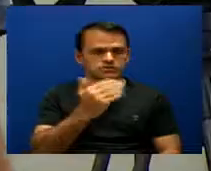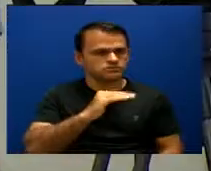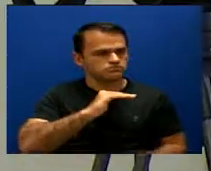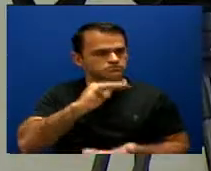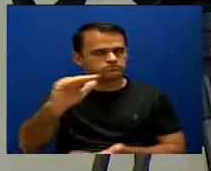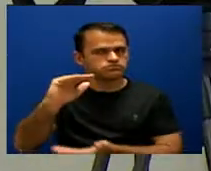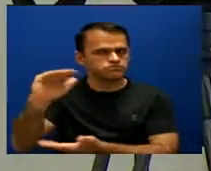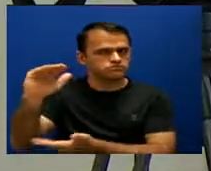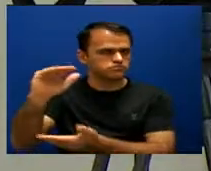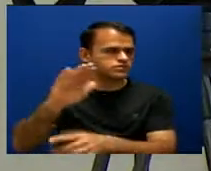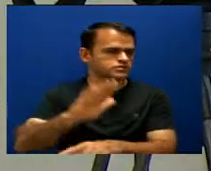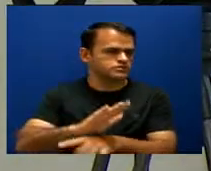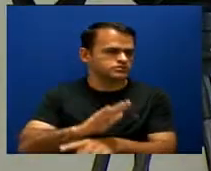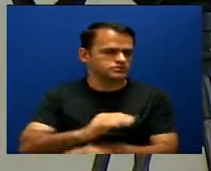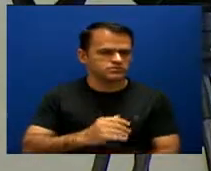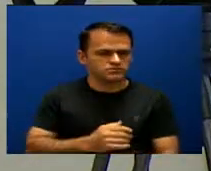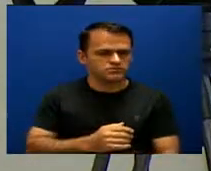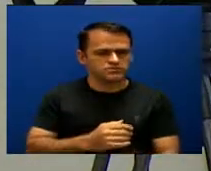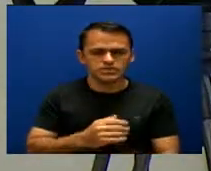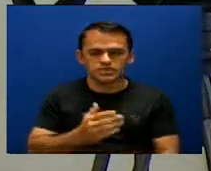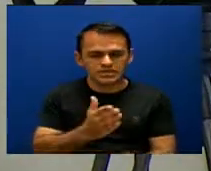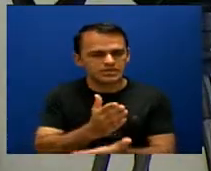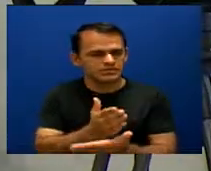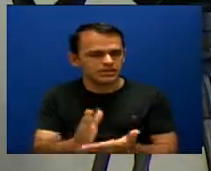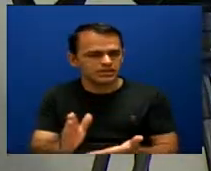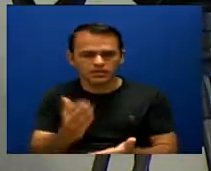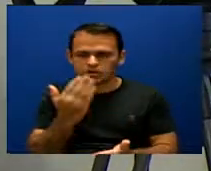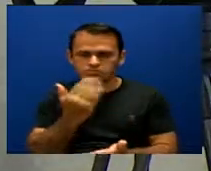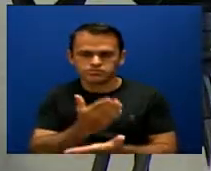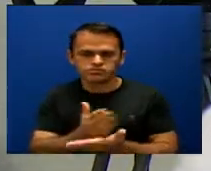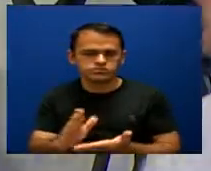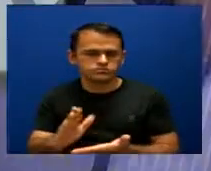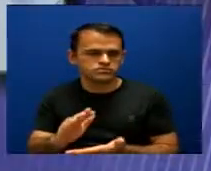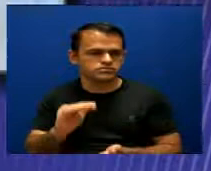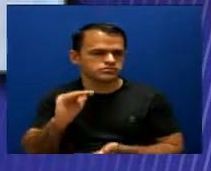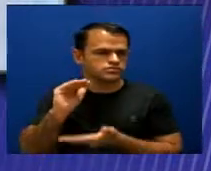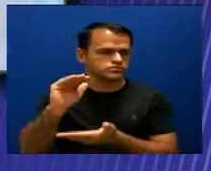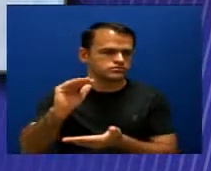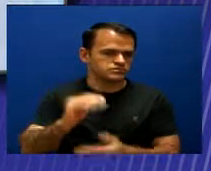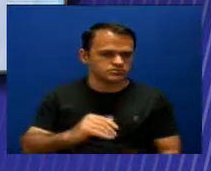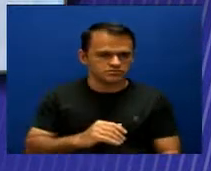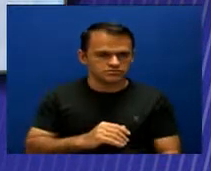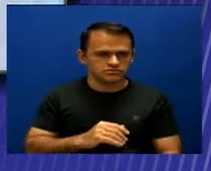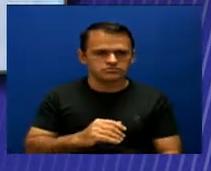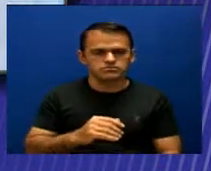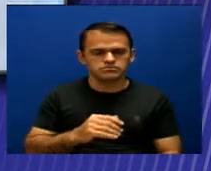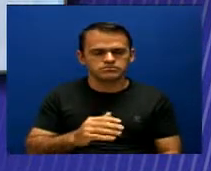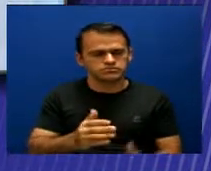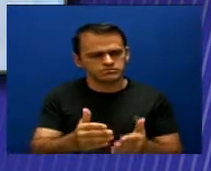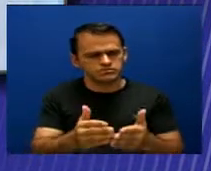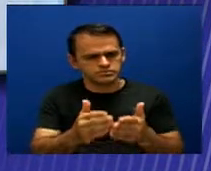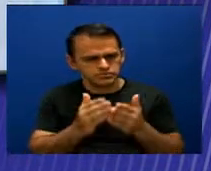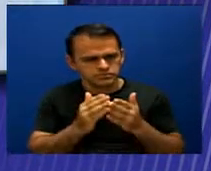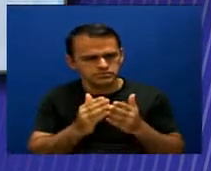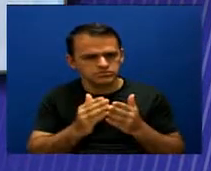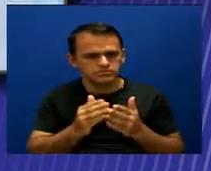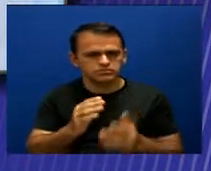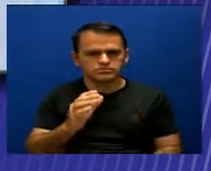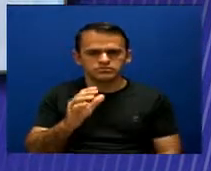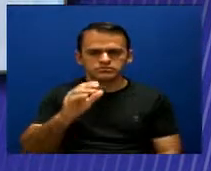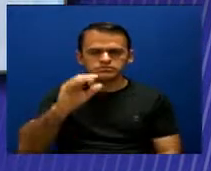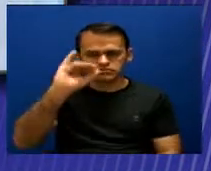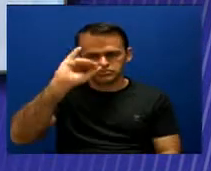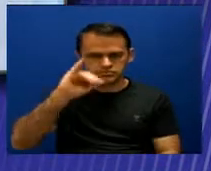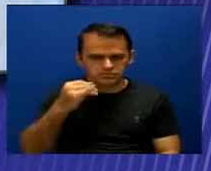sim. Só precisava separar o alimento. Certo. Então fica aqui esse pedido, esse apelo à Lilian Crespo, que já